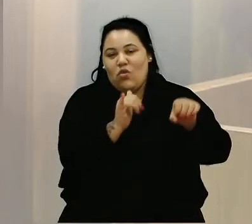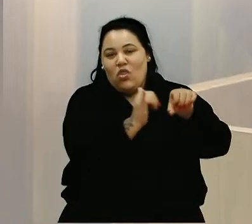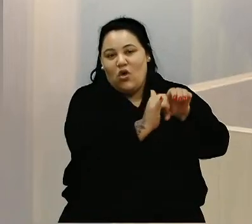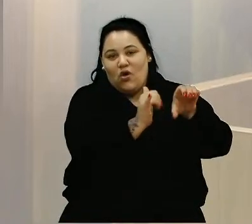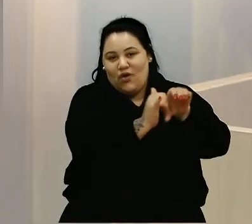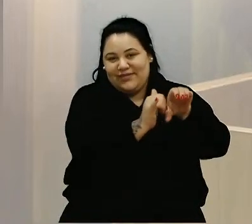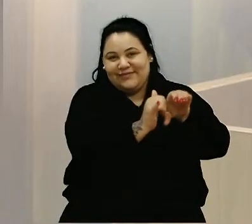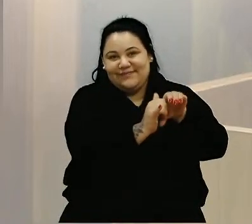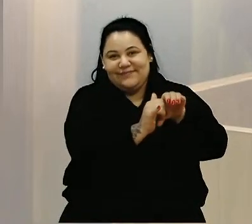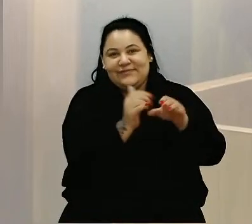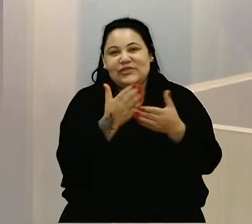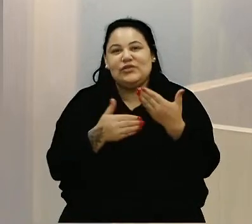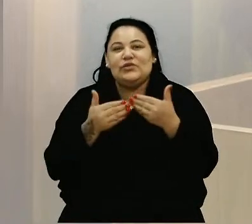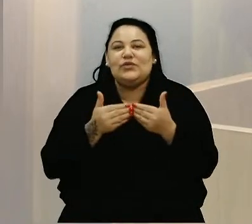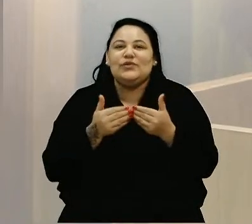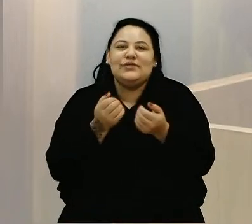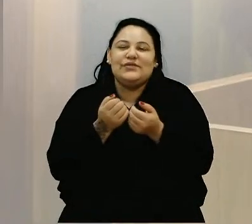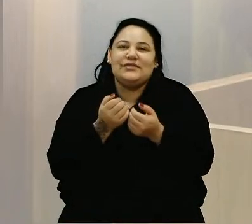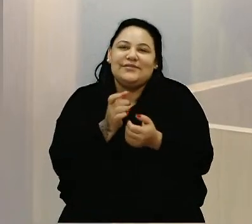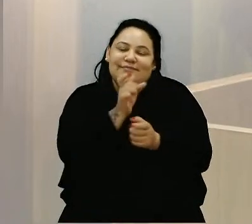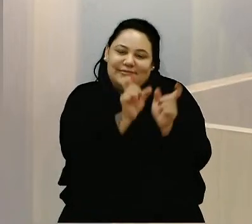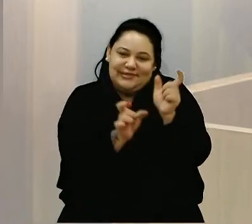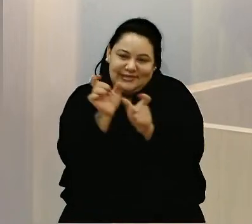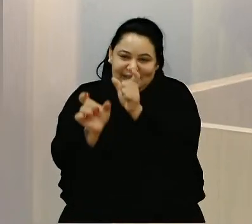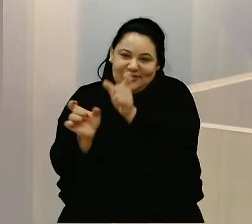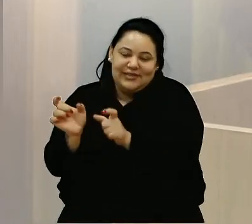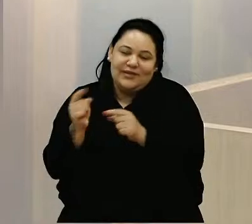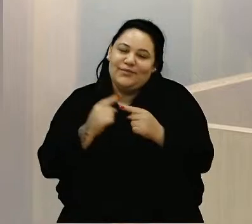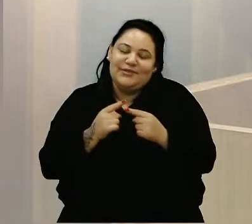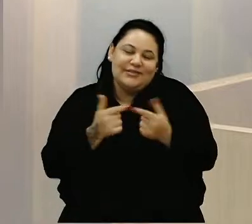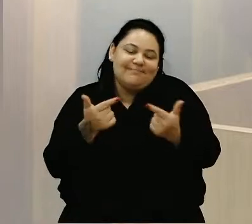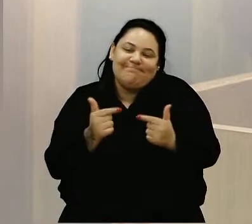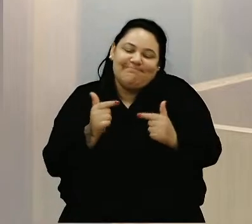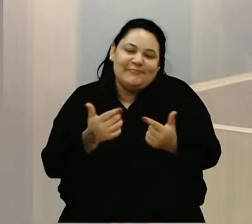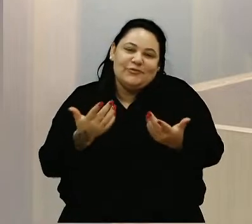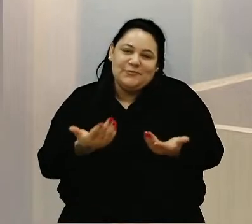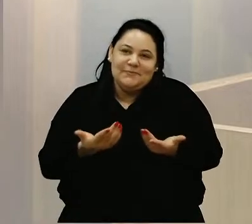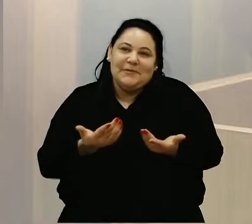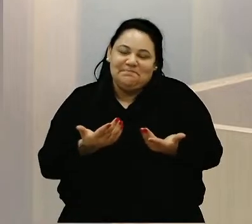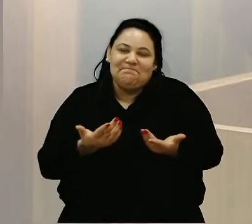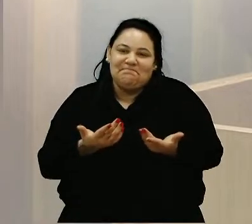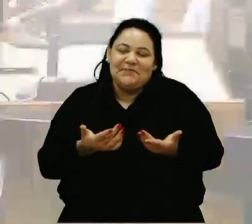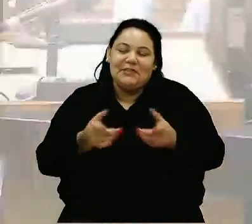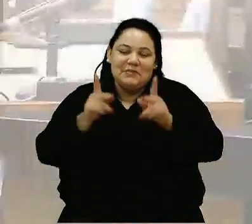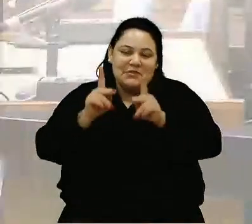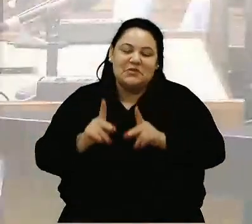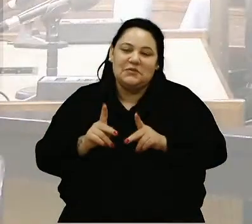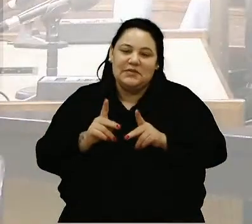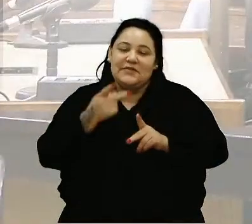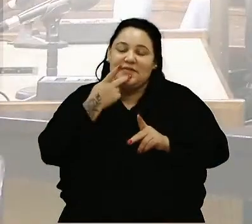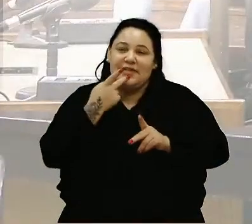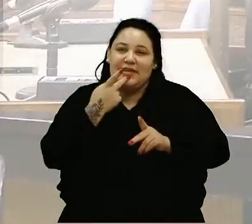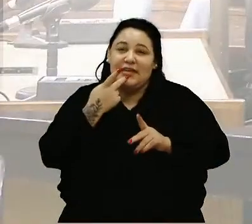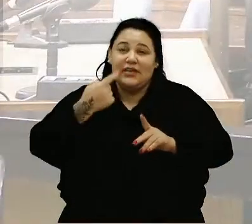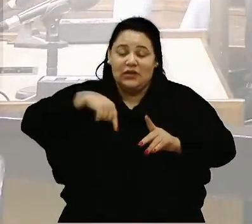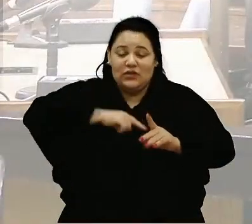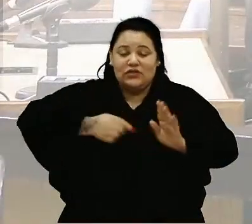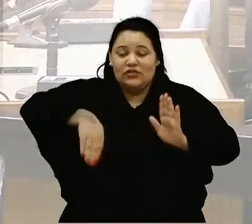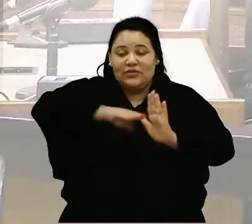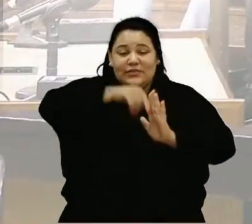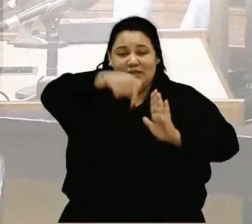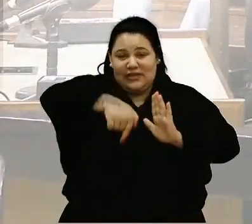nada poderia ser feito e nada iria acontecer. E dizer que a TerraSol veio a Caxias do Sul e região não só para